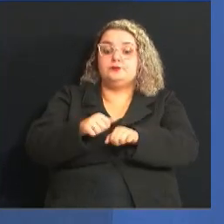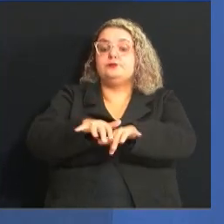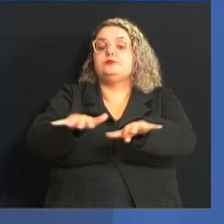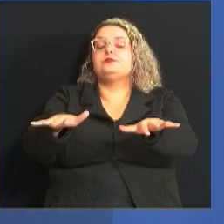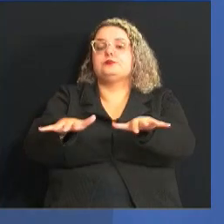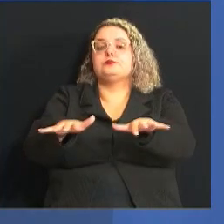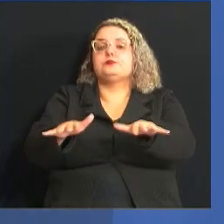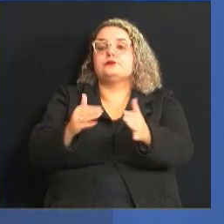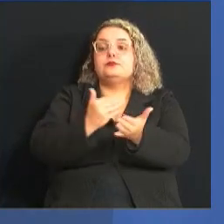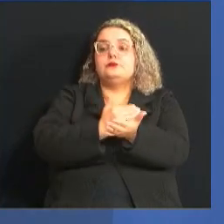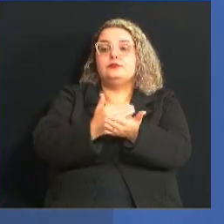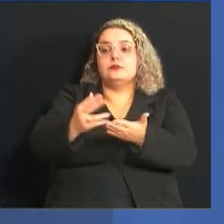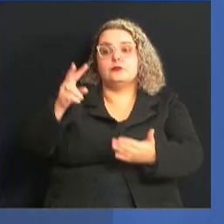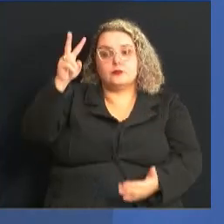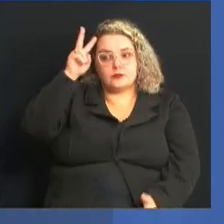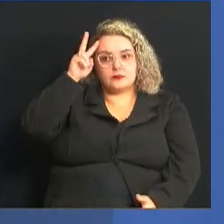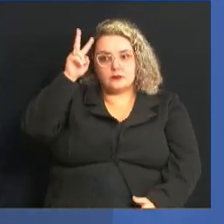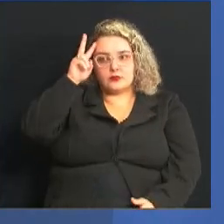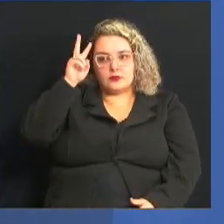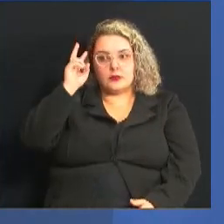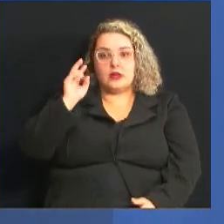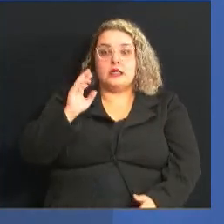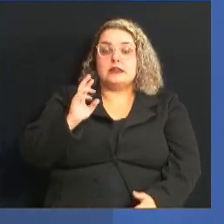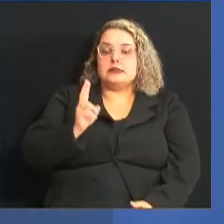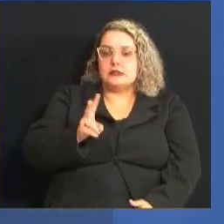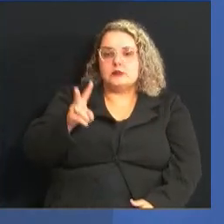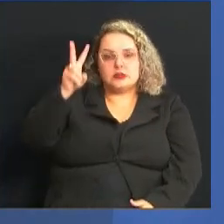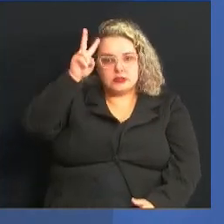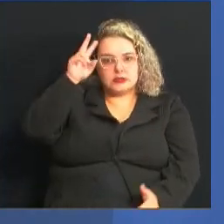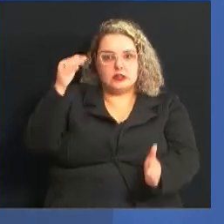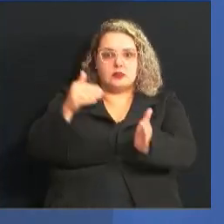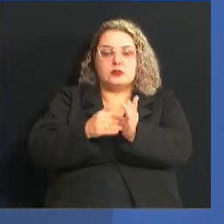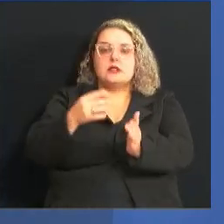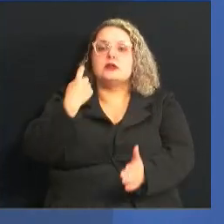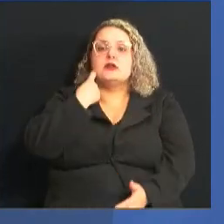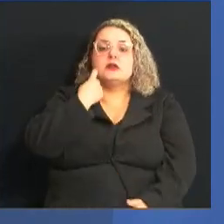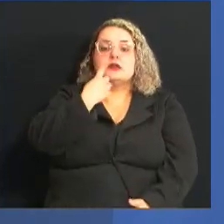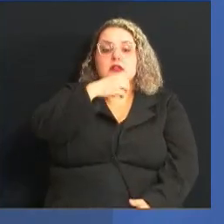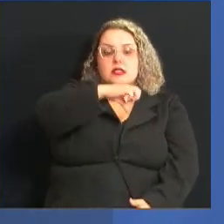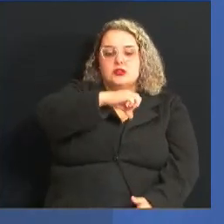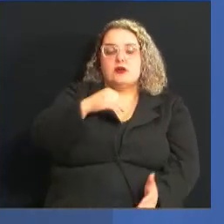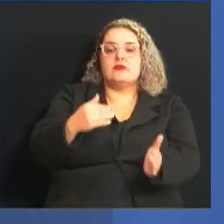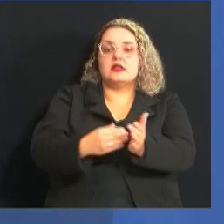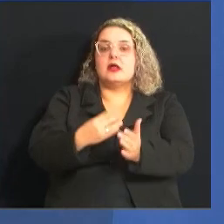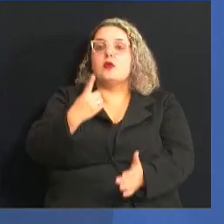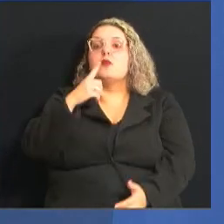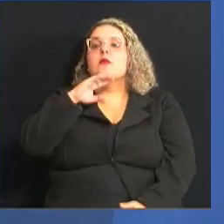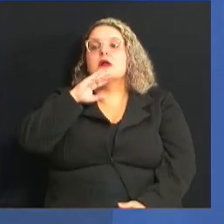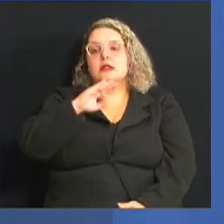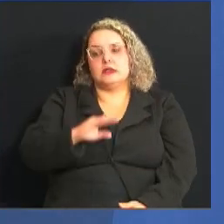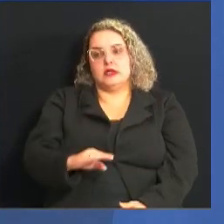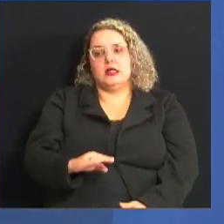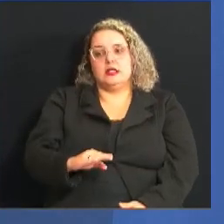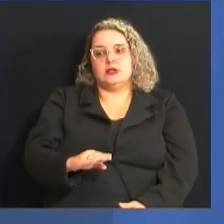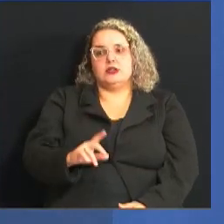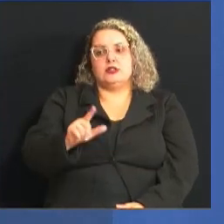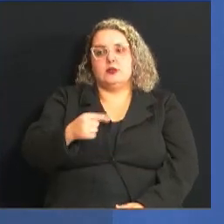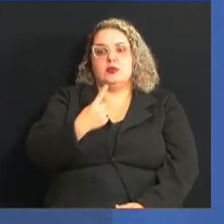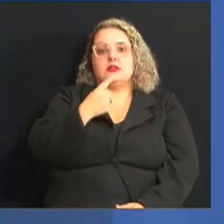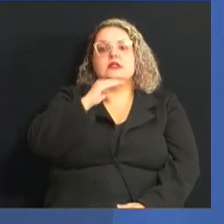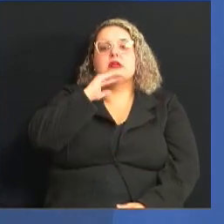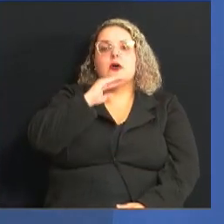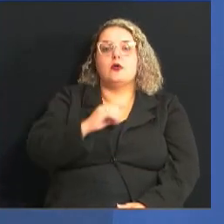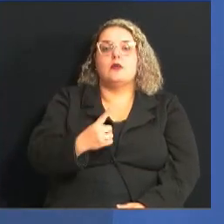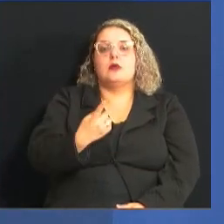vai começar na segunda, sempre vai ser de segunda a sexta, das 9 à 1 da tarde e depois da 1 até as 16,